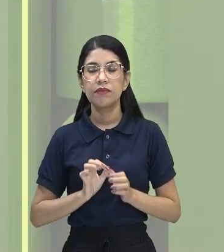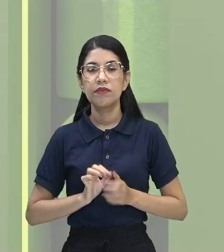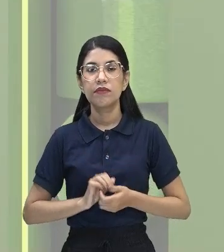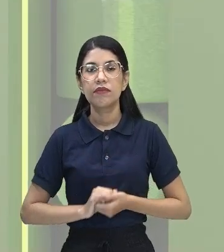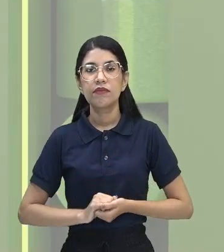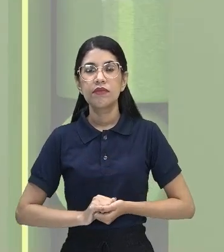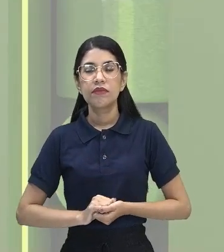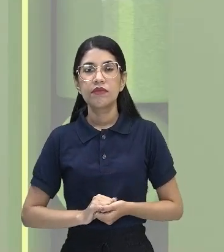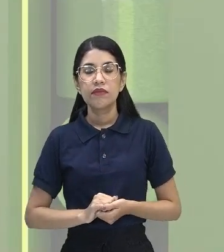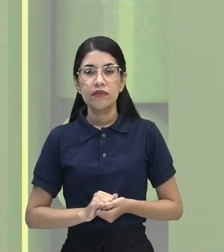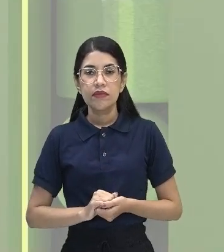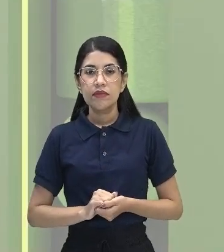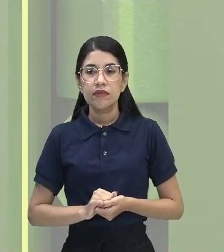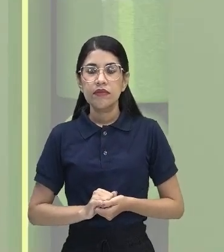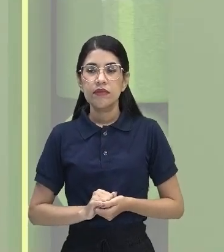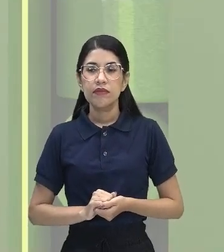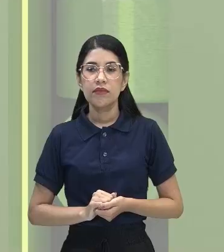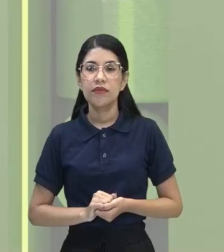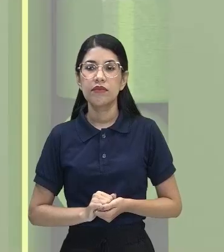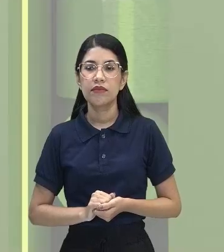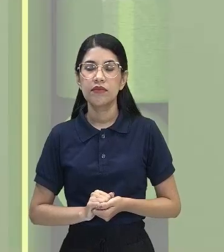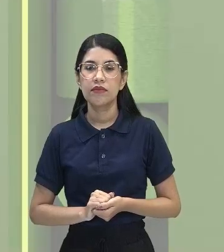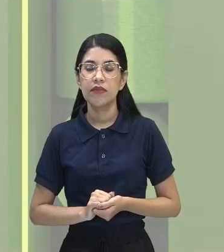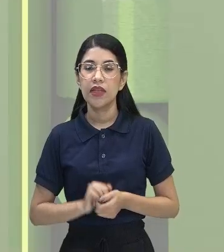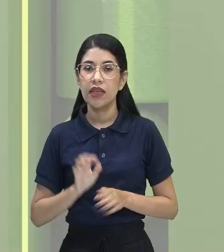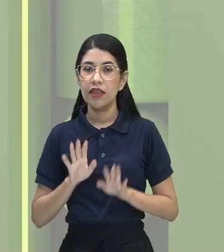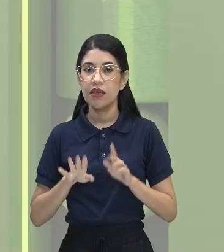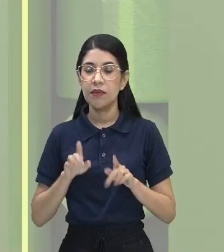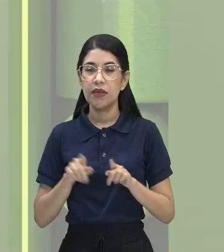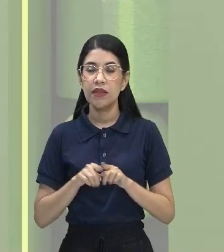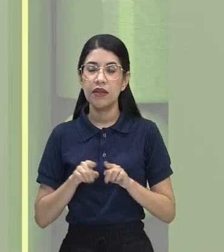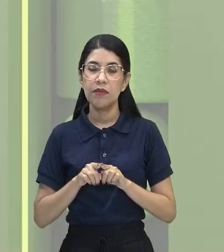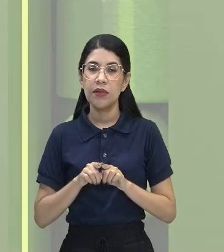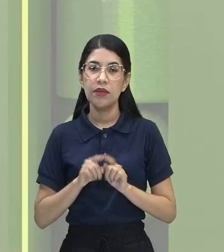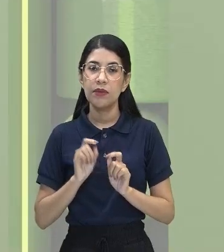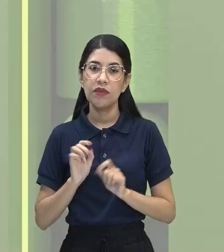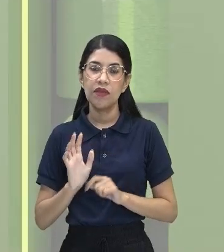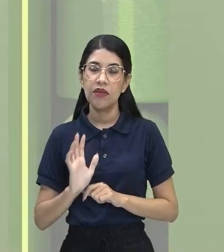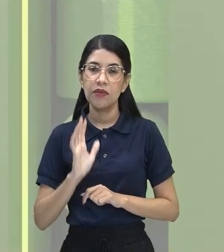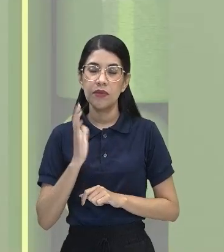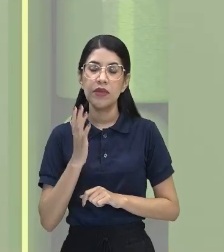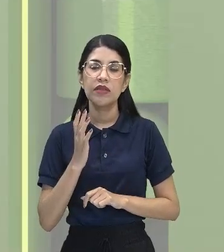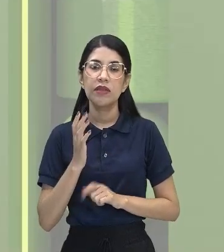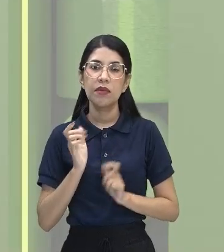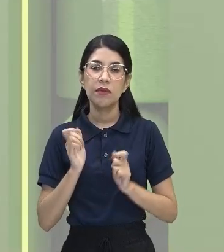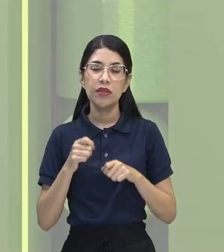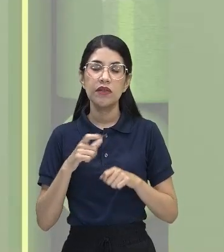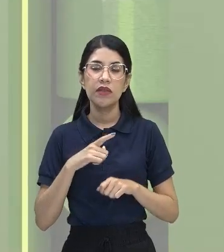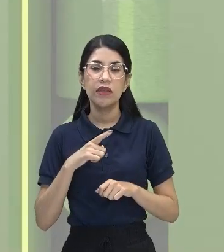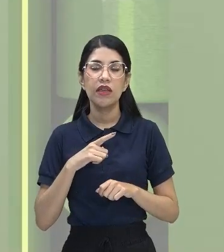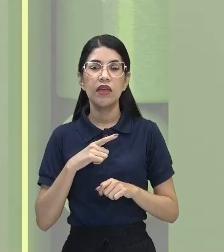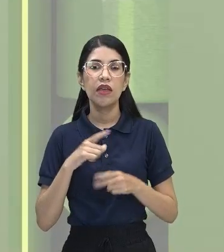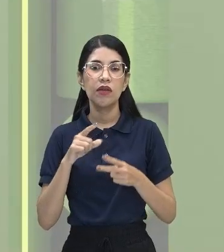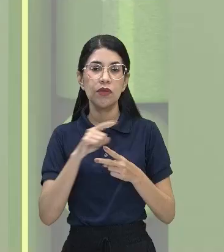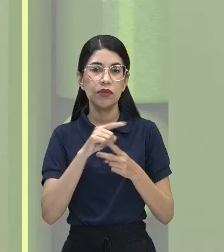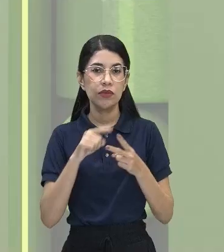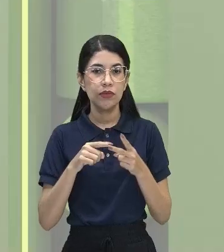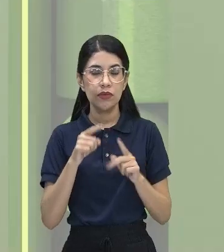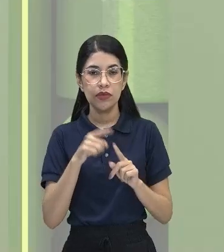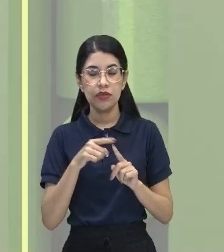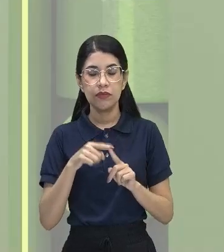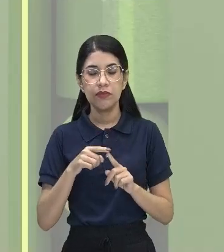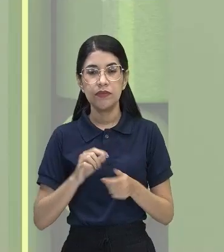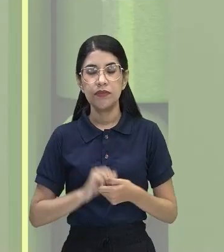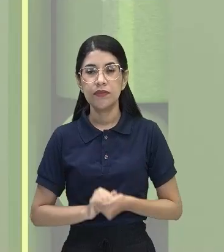duas ou mais ondas, né? Aí depende das situações que vão ocorrer para gerar interferência construtiva ou destrutiva.